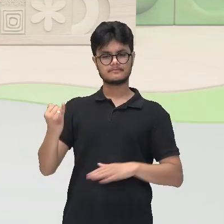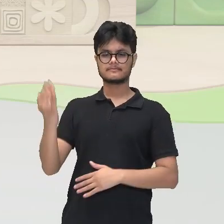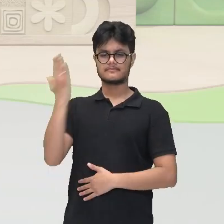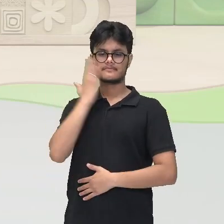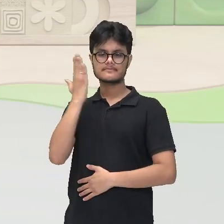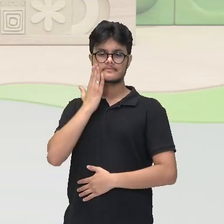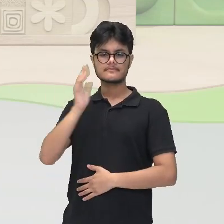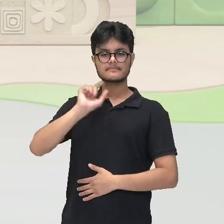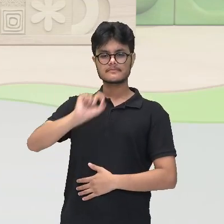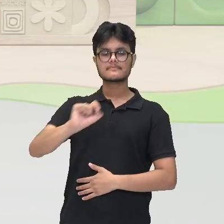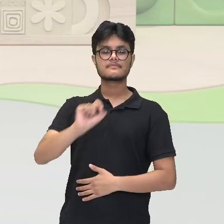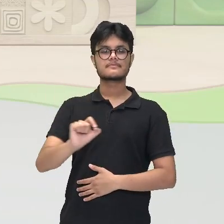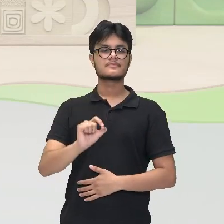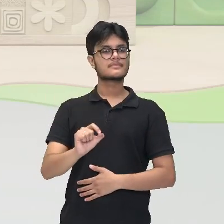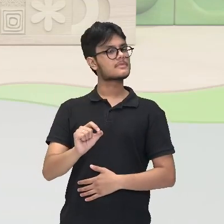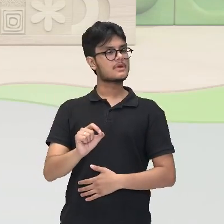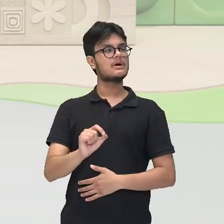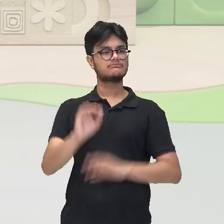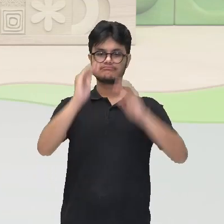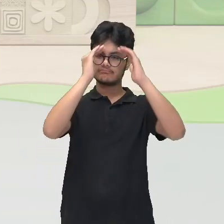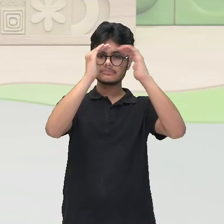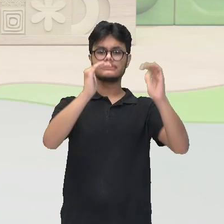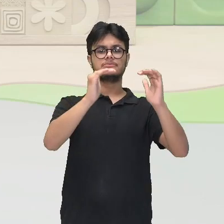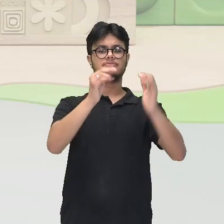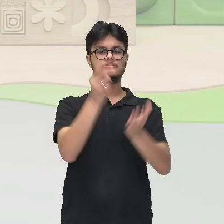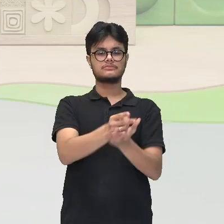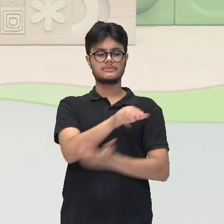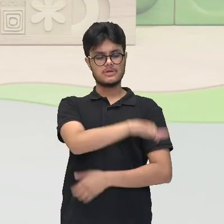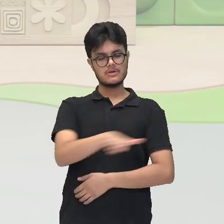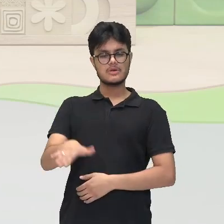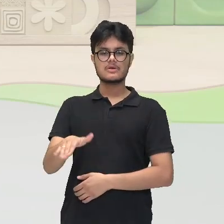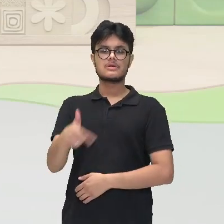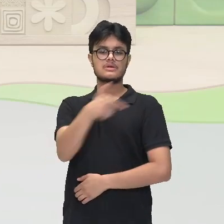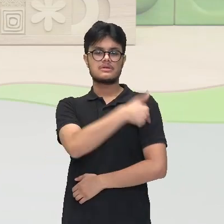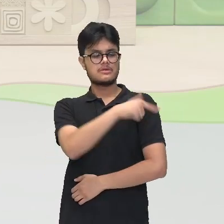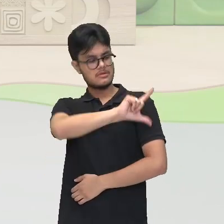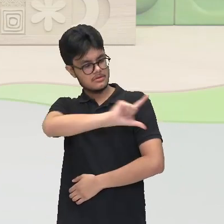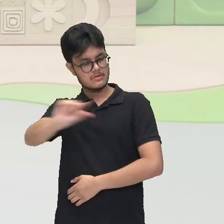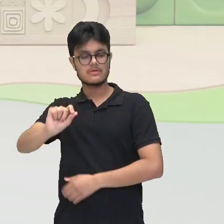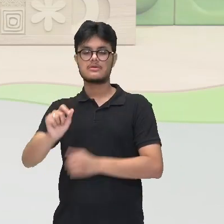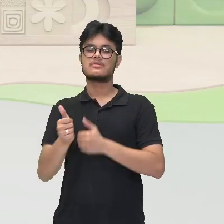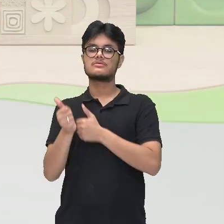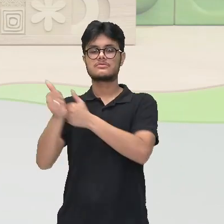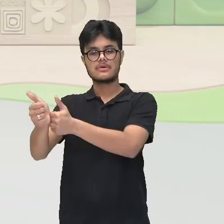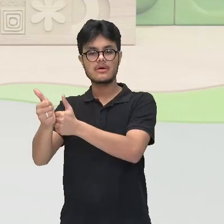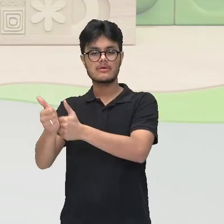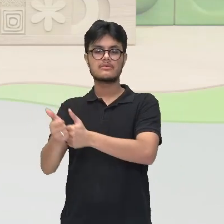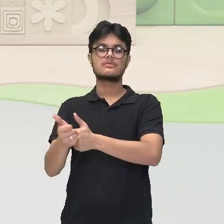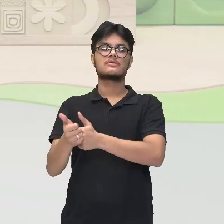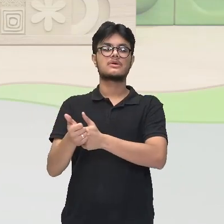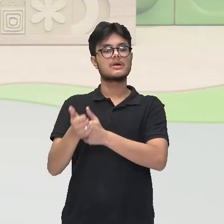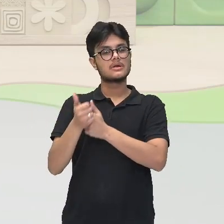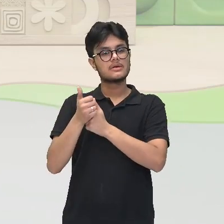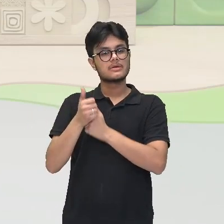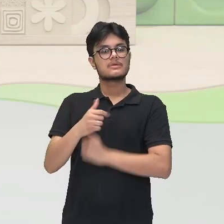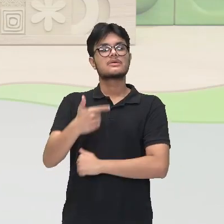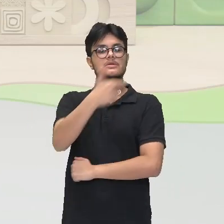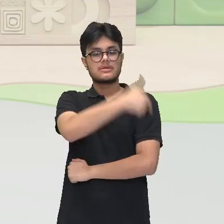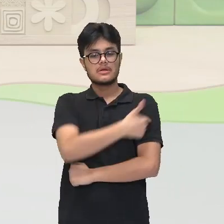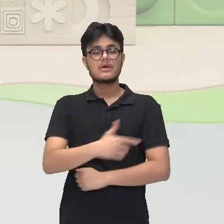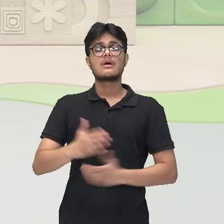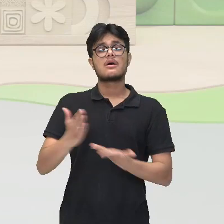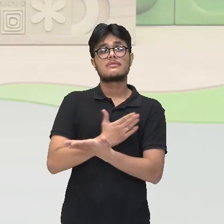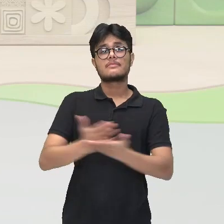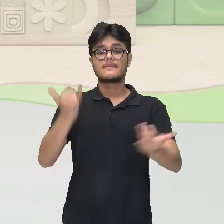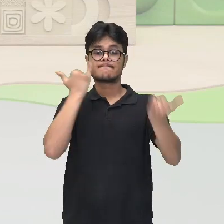que eles cumpram essa vacinação. Então, as últimas notícias que nós temos é que houve aí